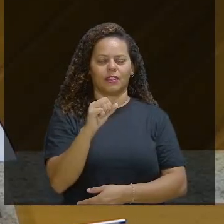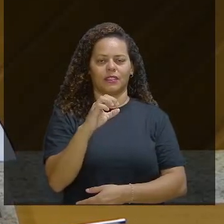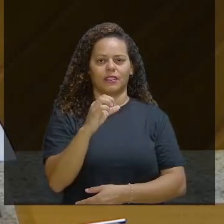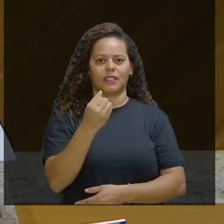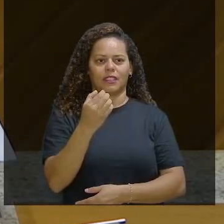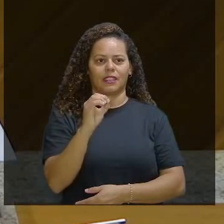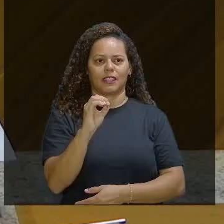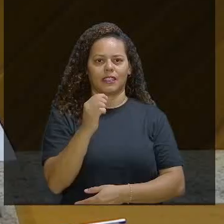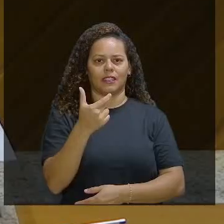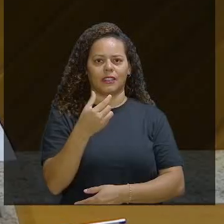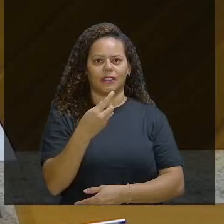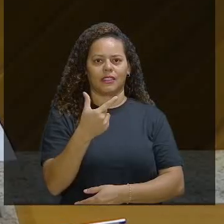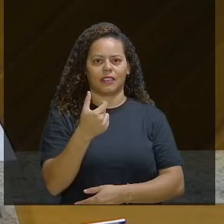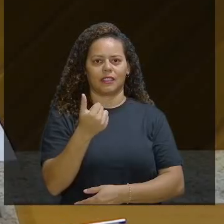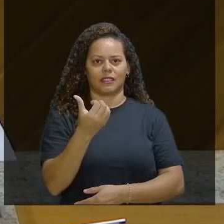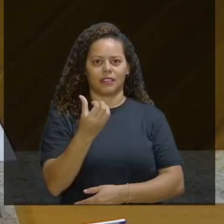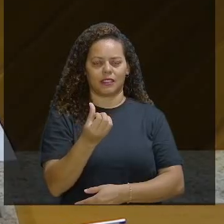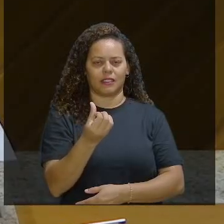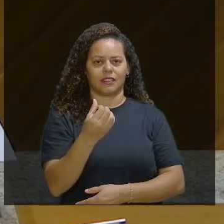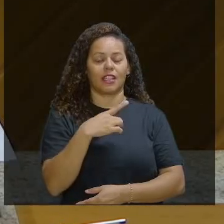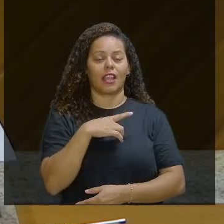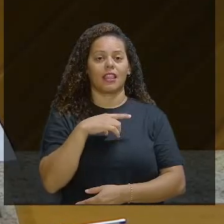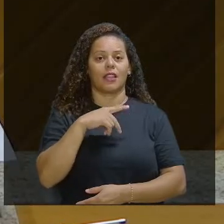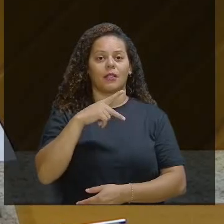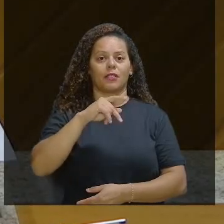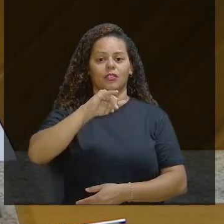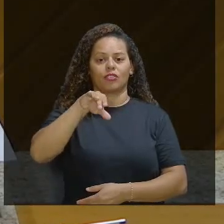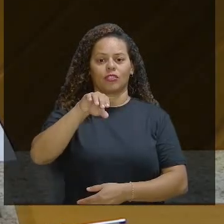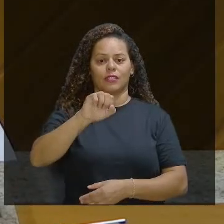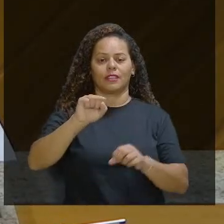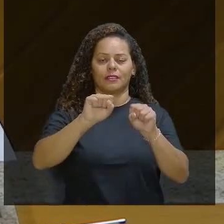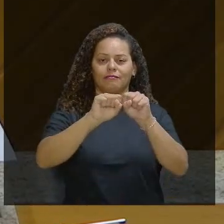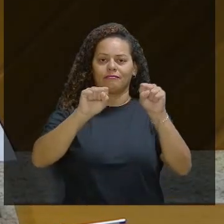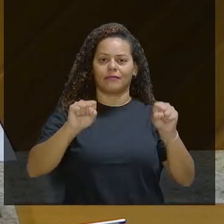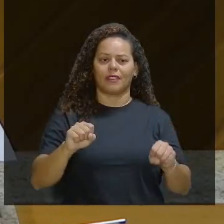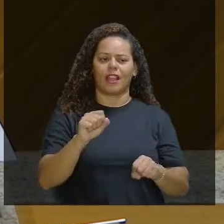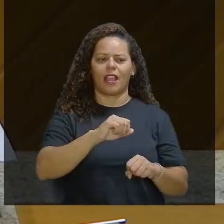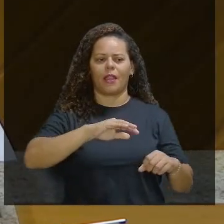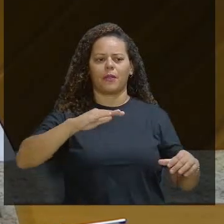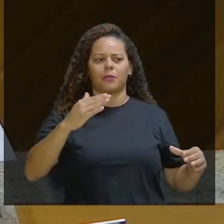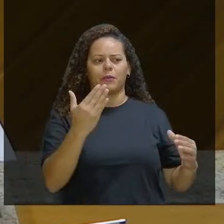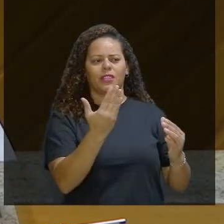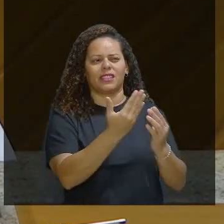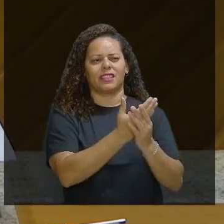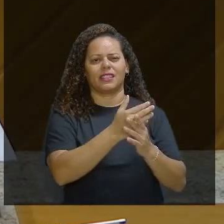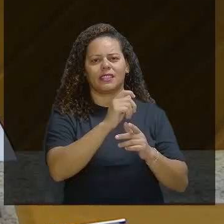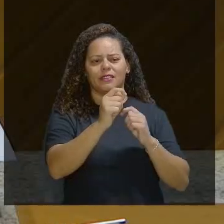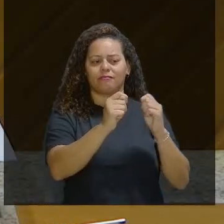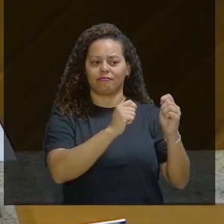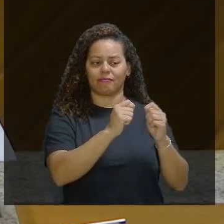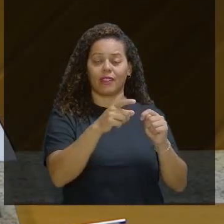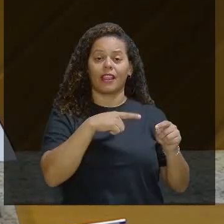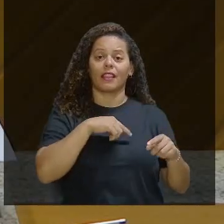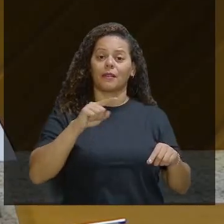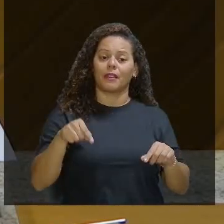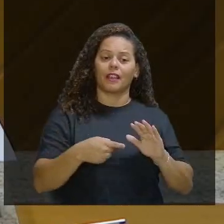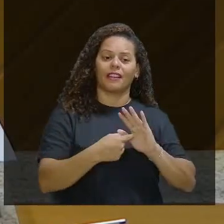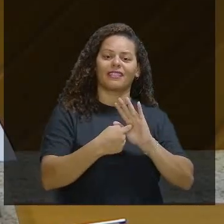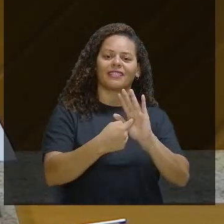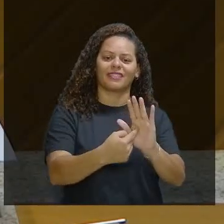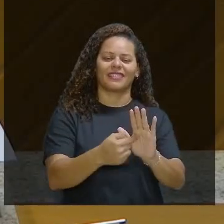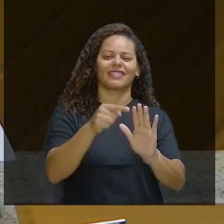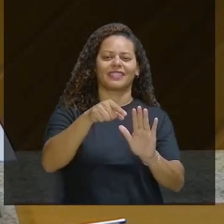para o PJE, autuados na classe Processo Administrativo, sob a reitoria dessa presidência, que ora trago